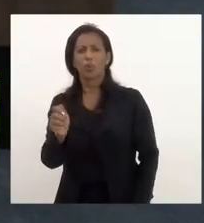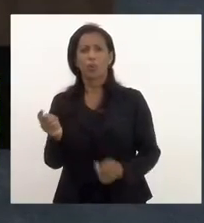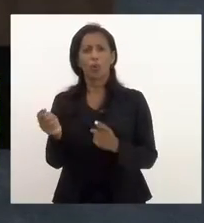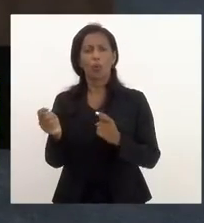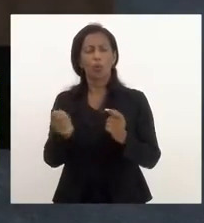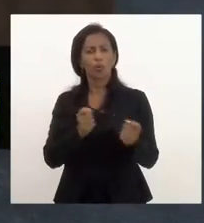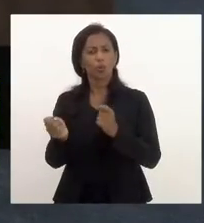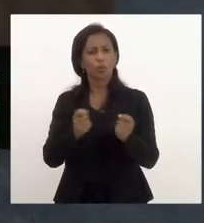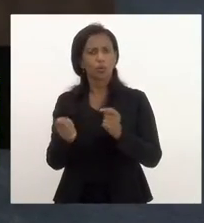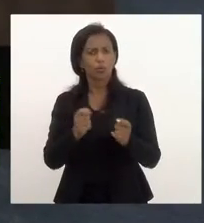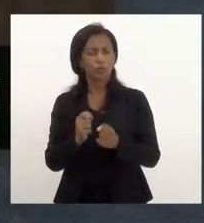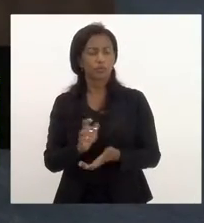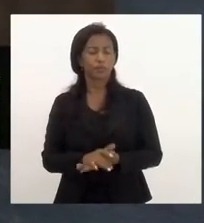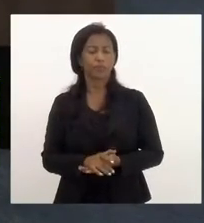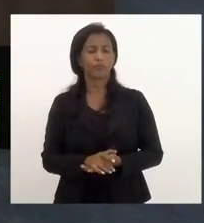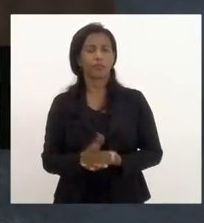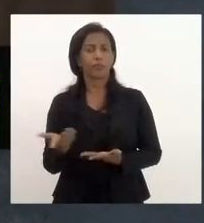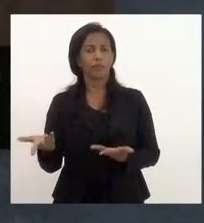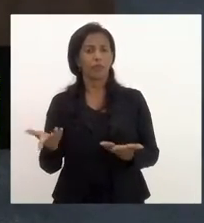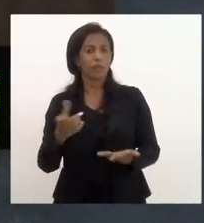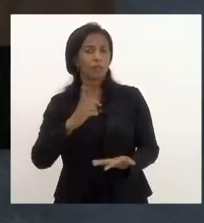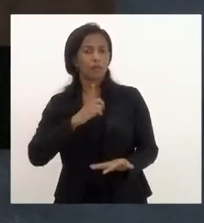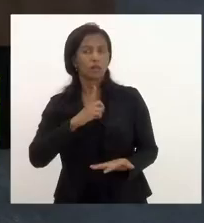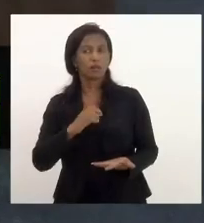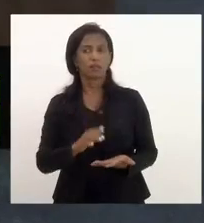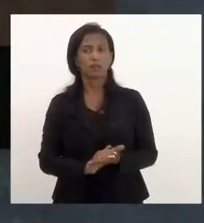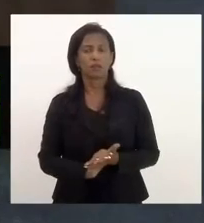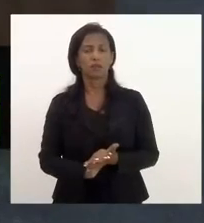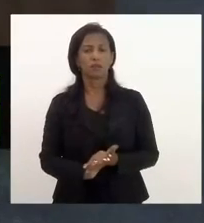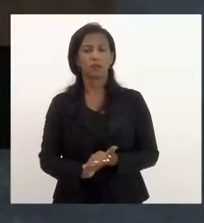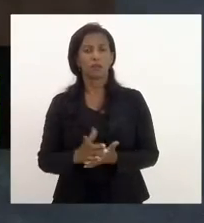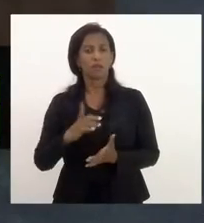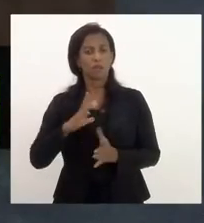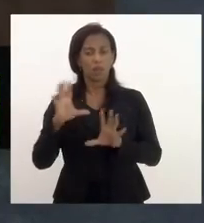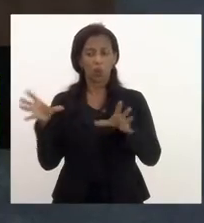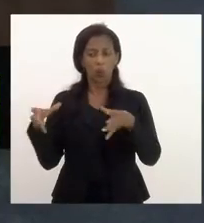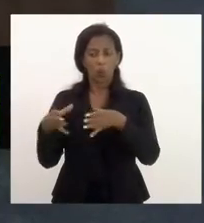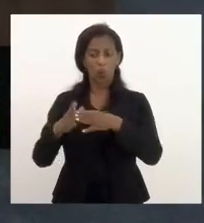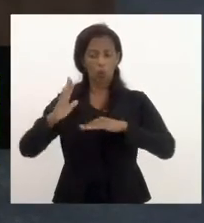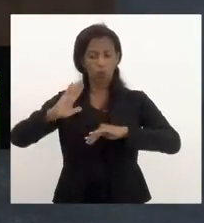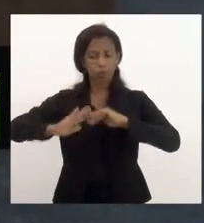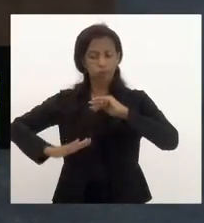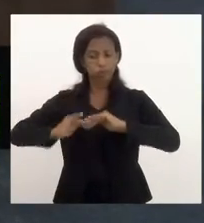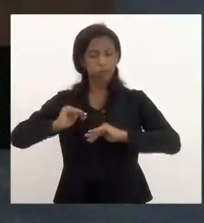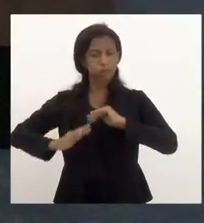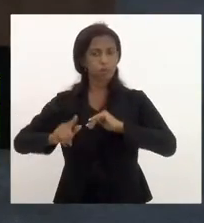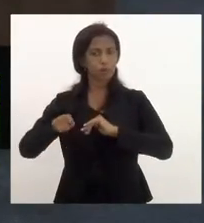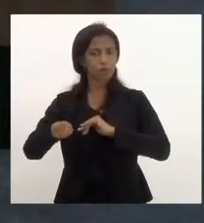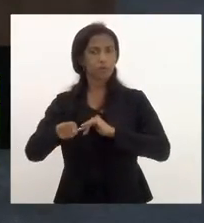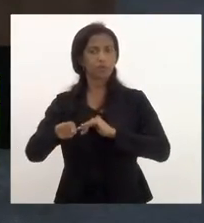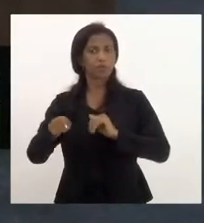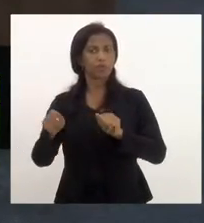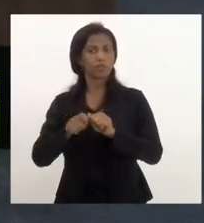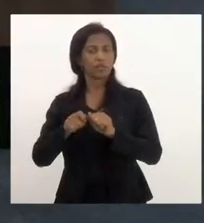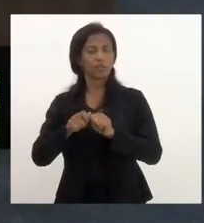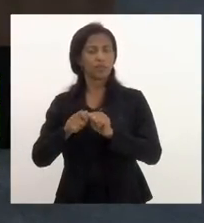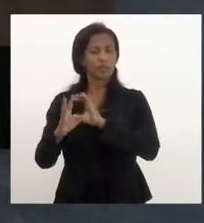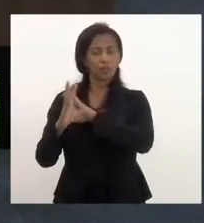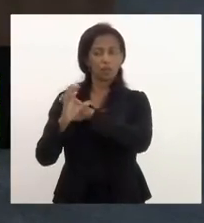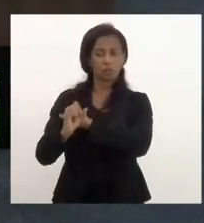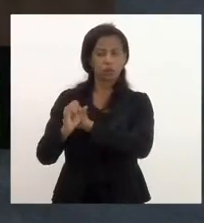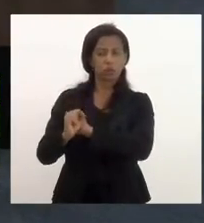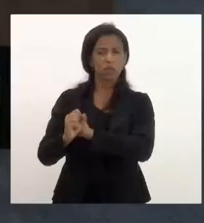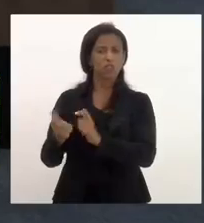controladoria-geral como Tribunal de Contas tem corpo Tec é capaz de realizar o diretor